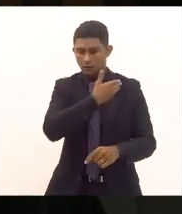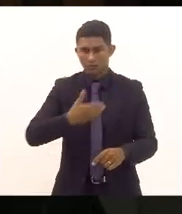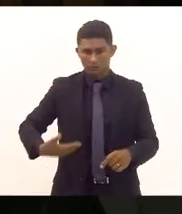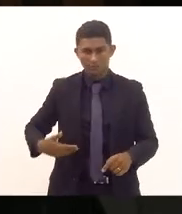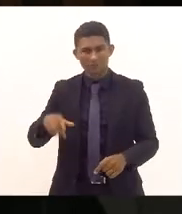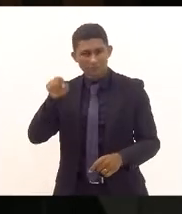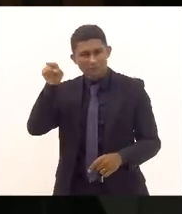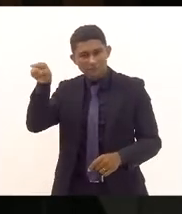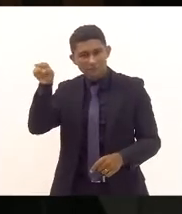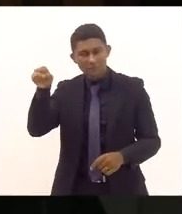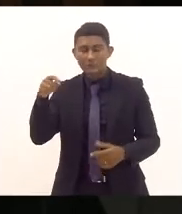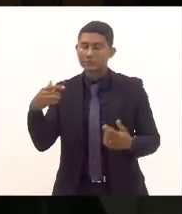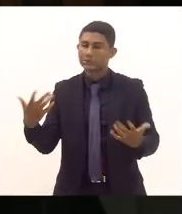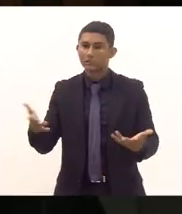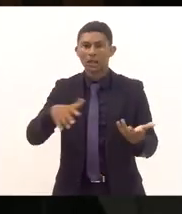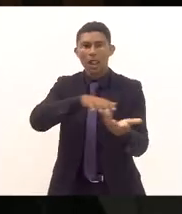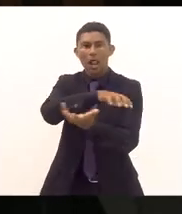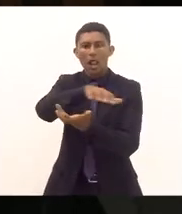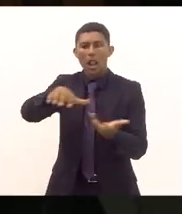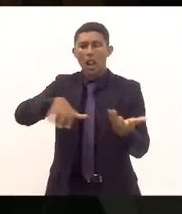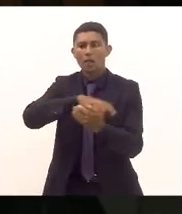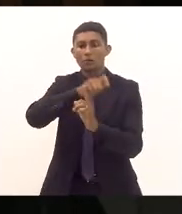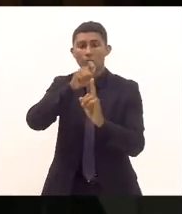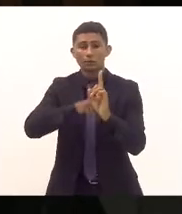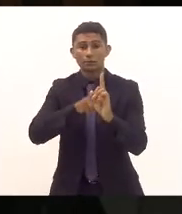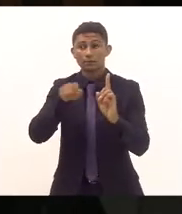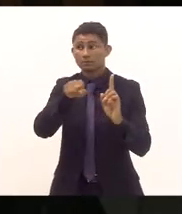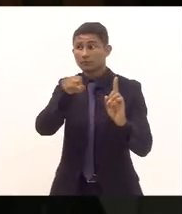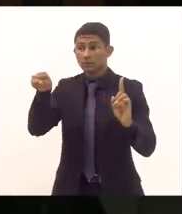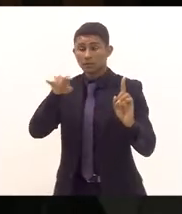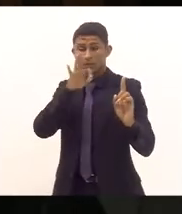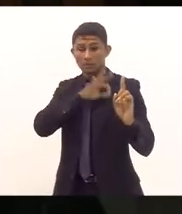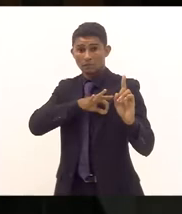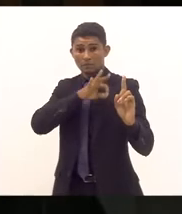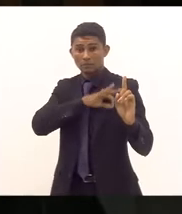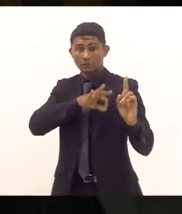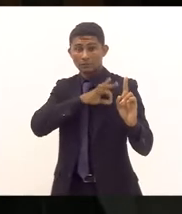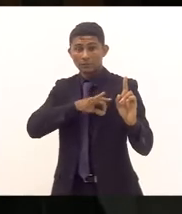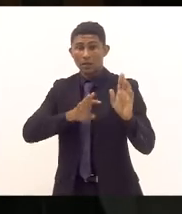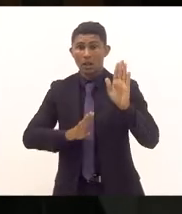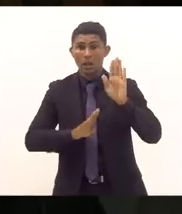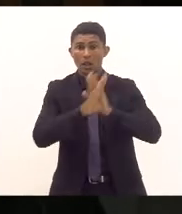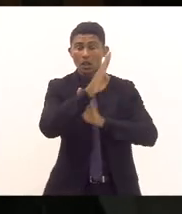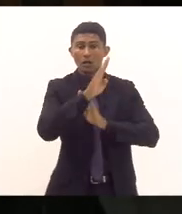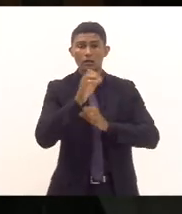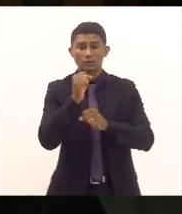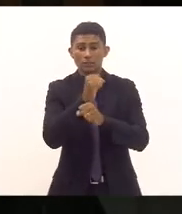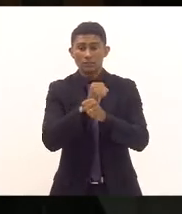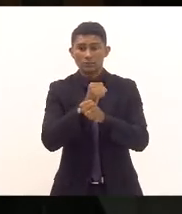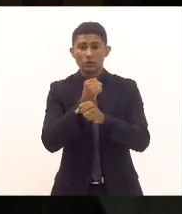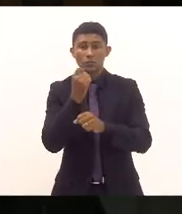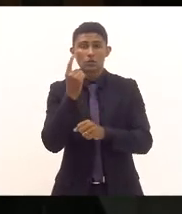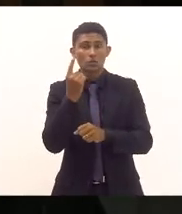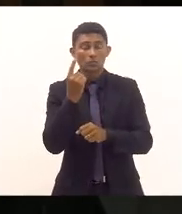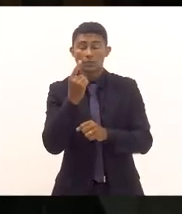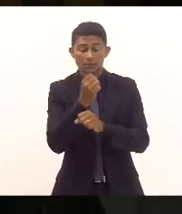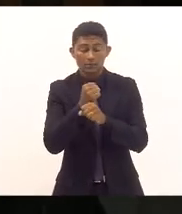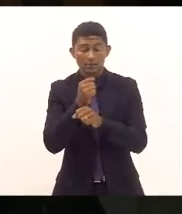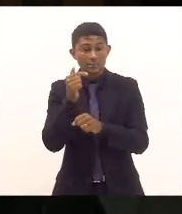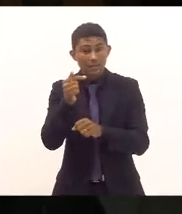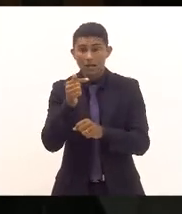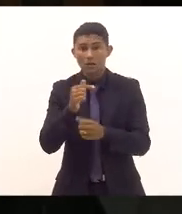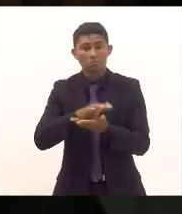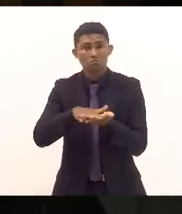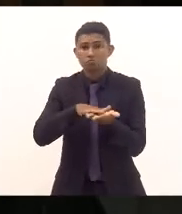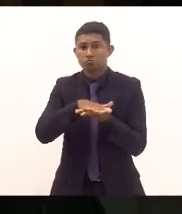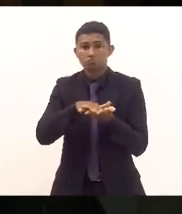que estão há sete anos sem nenhum tipo de recomposição de perdas salariais já se acumula quase cinquenta